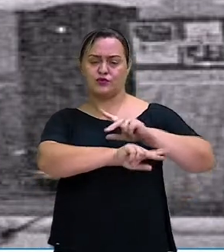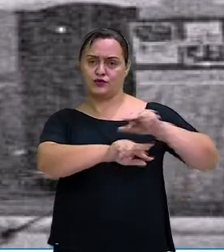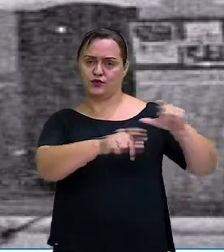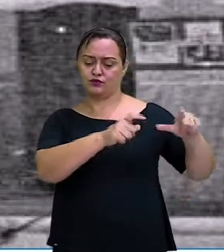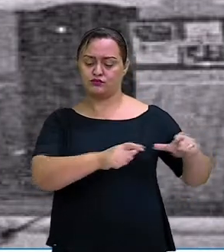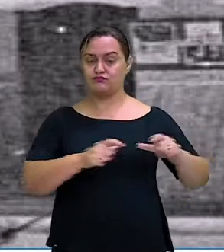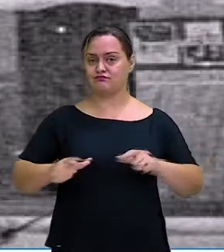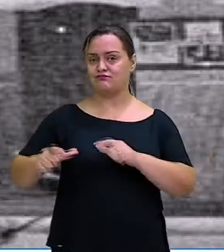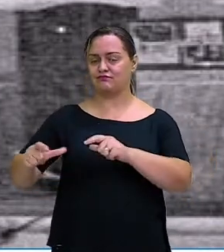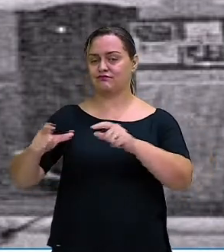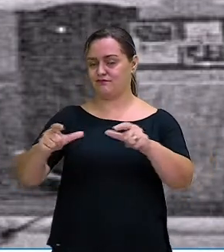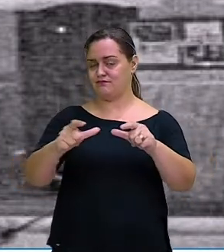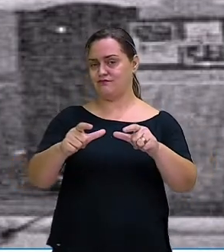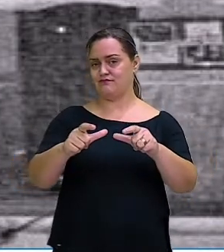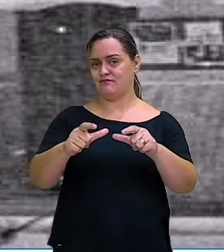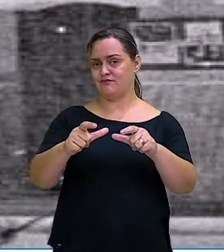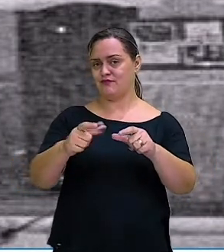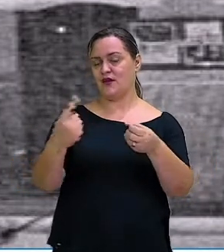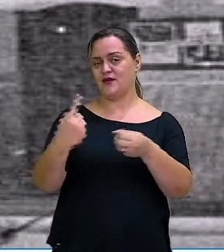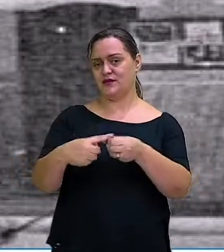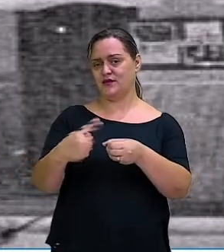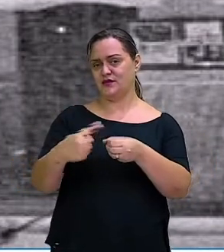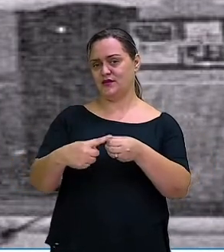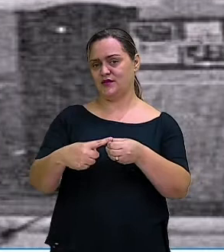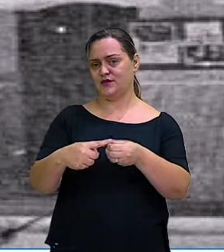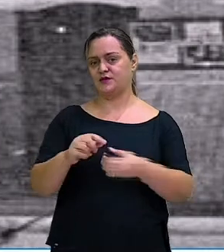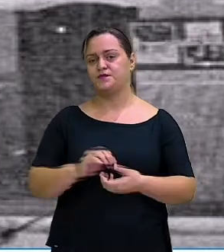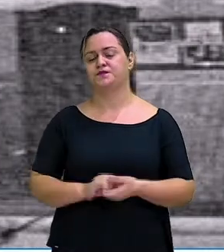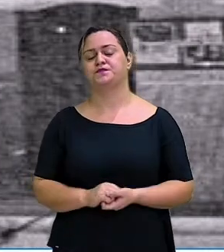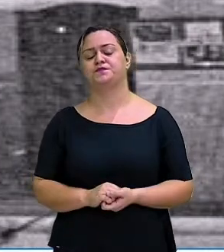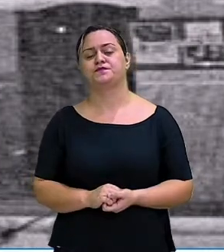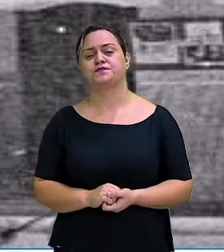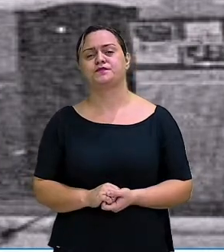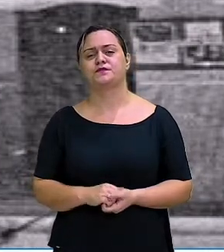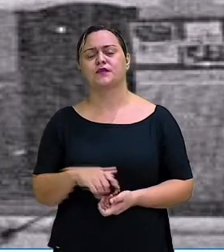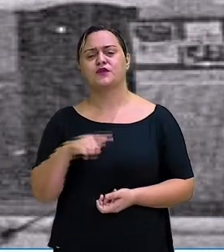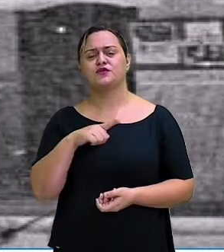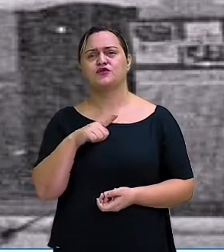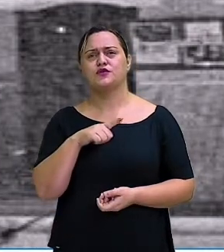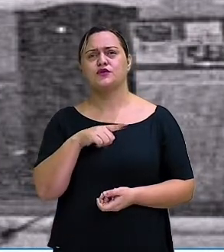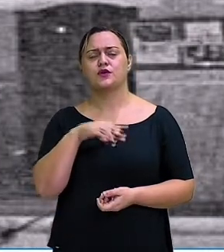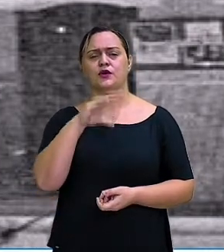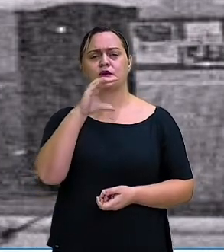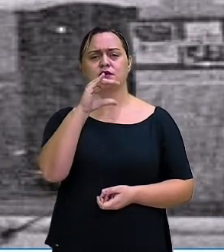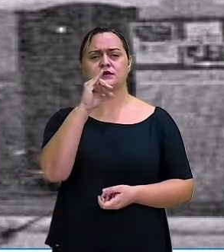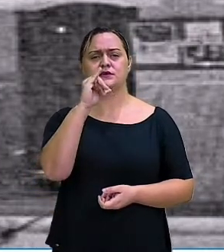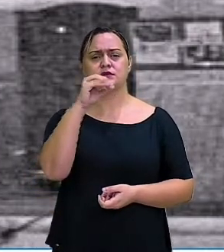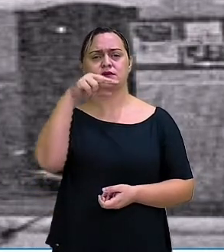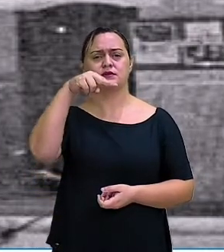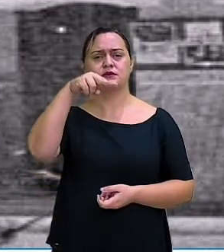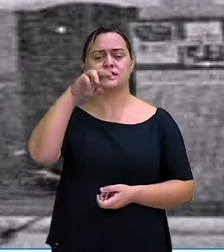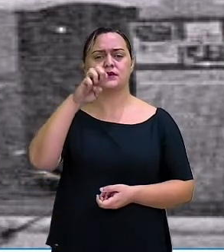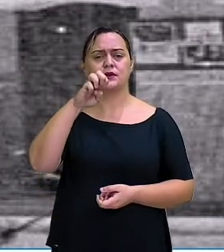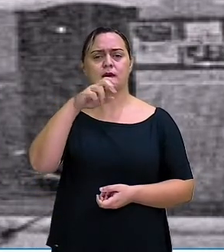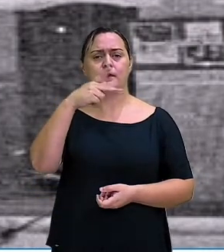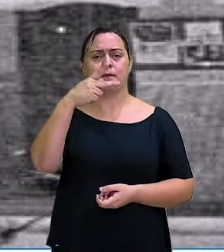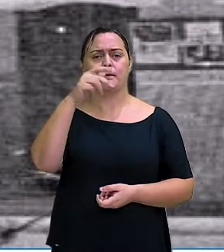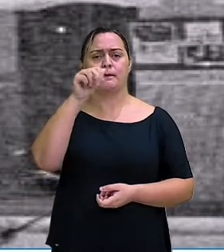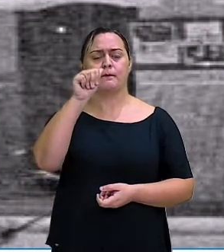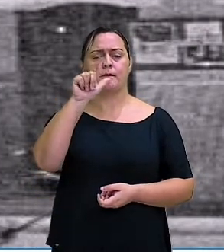O antigo Cine Palácio era tido como o mais luxuoso e era considerado